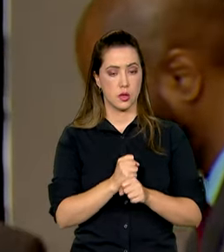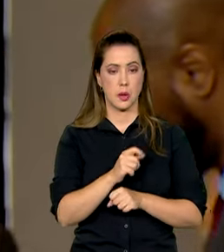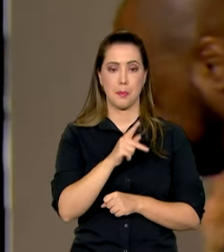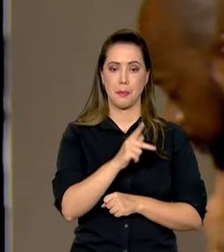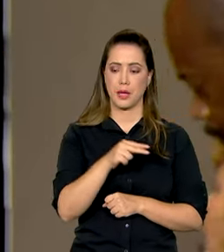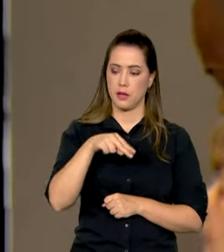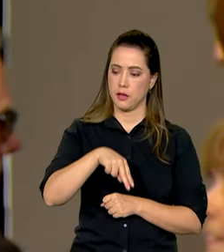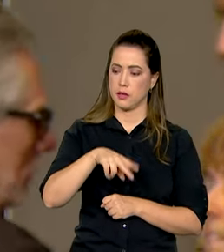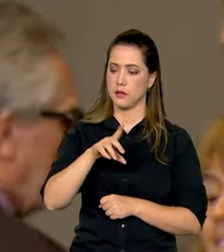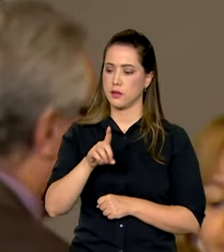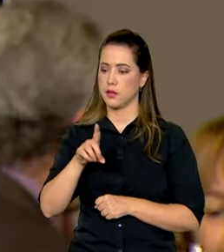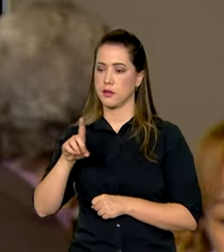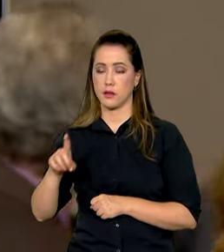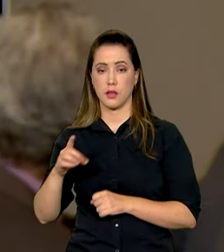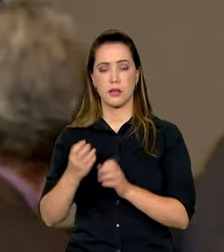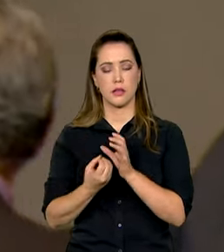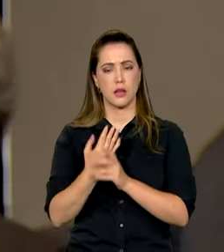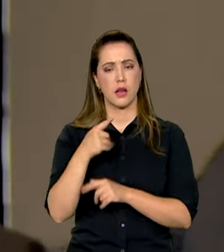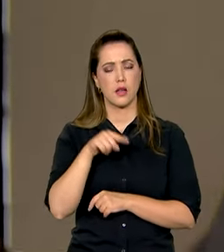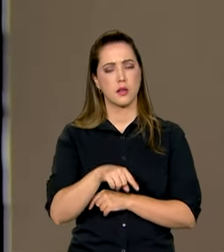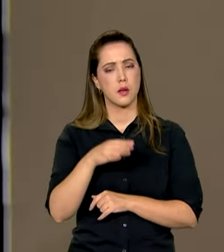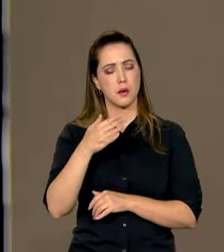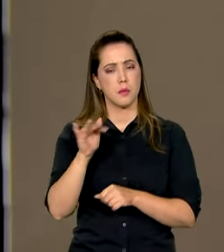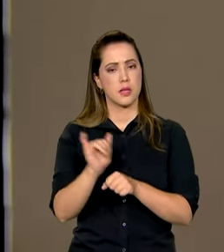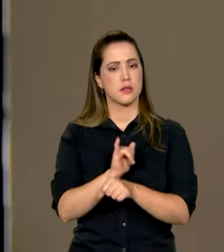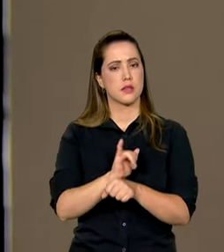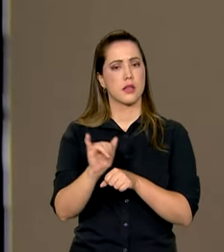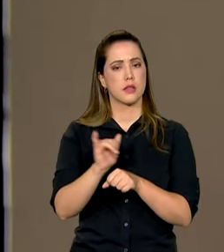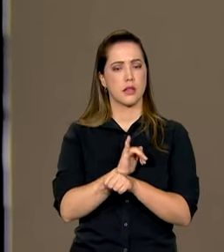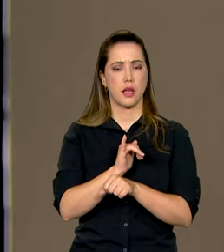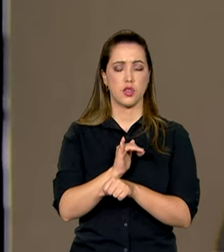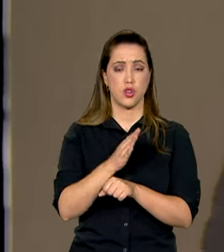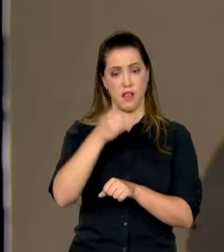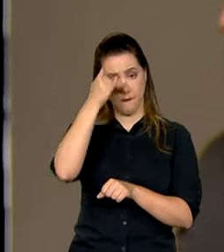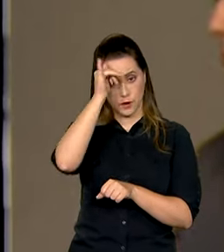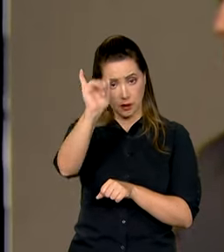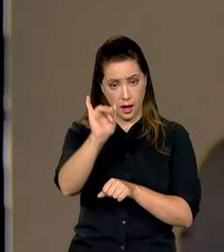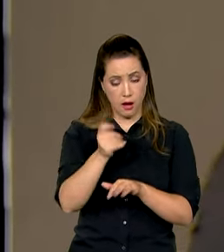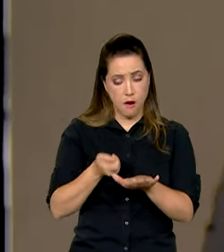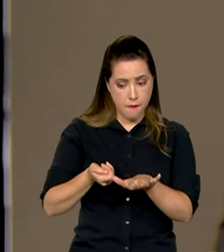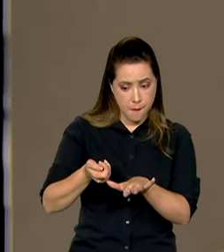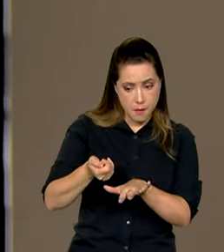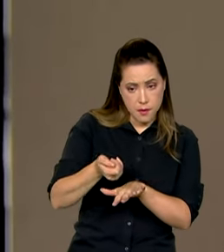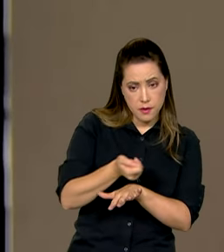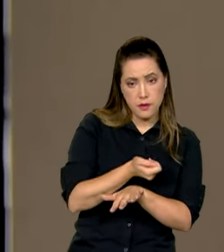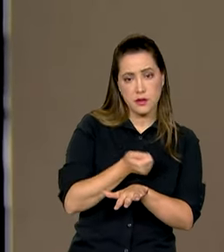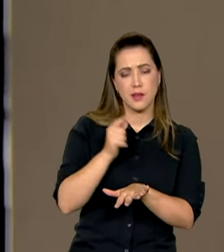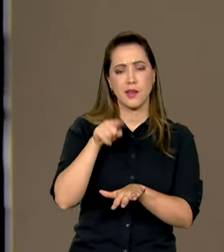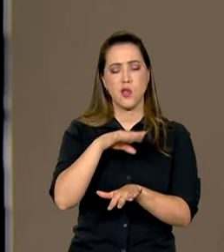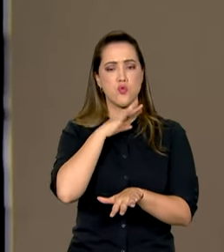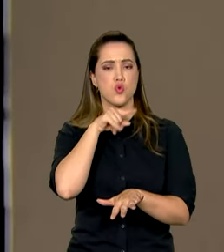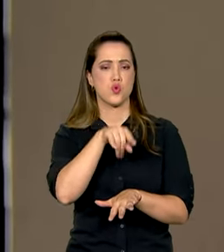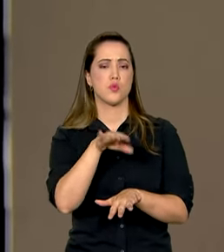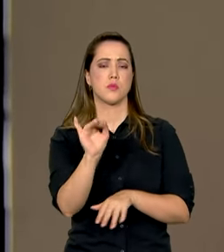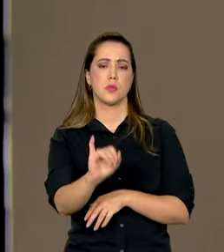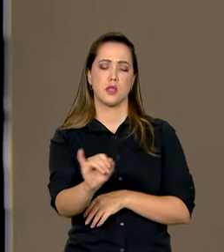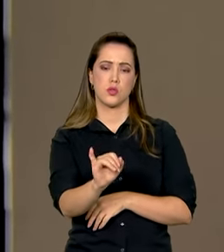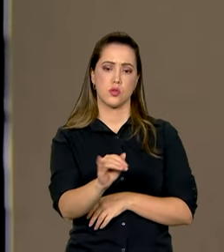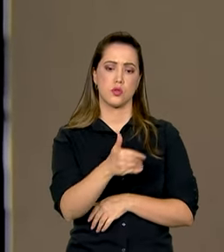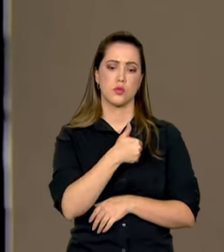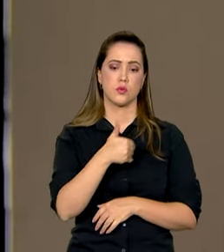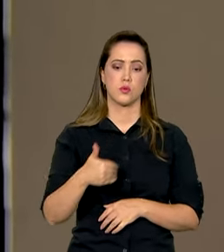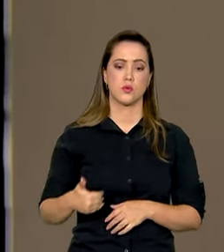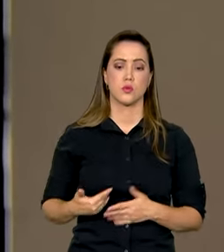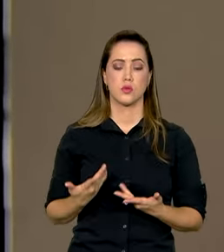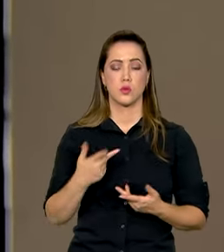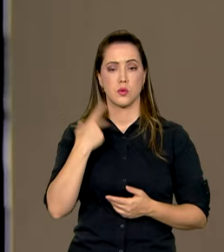nasceu justamente para combater estratégias de desinformação que trazem prejuízos sistêmicos a instituições